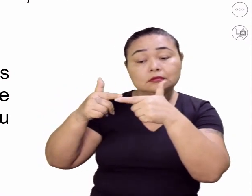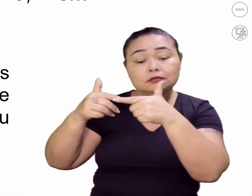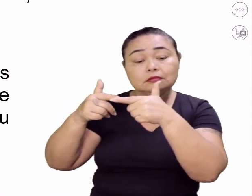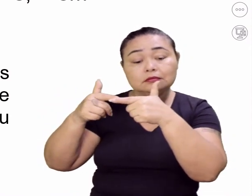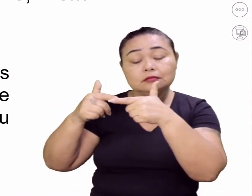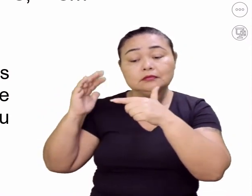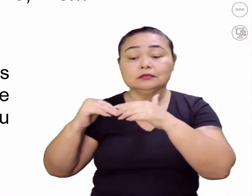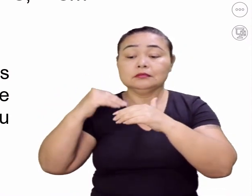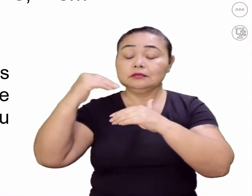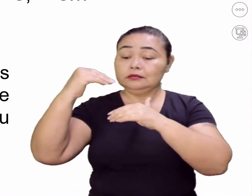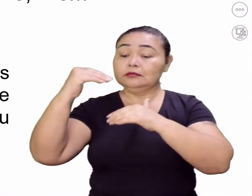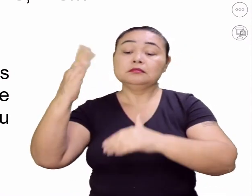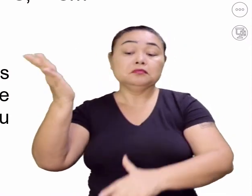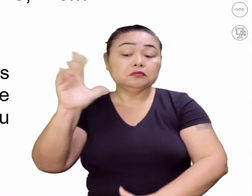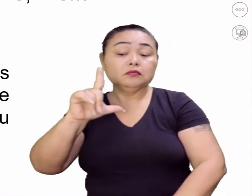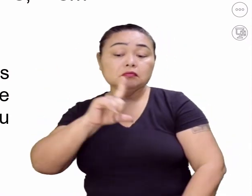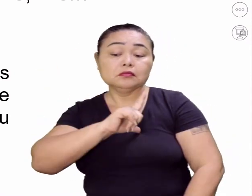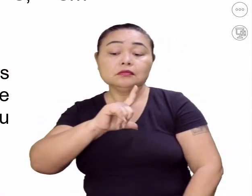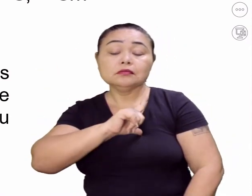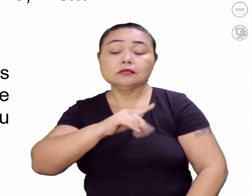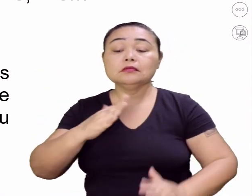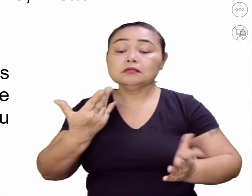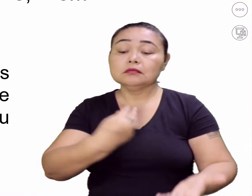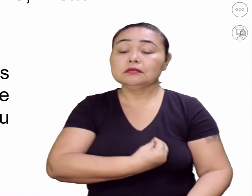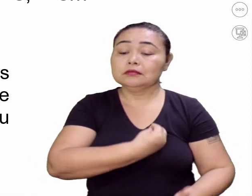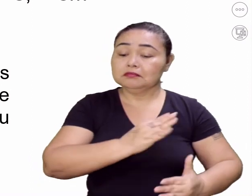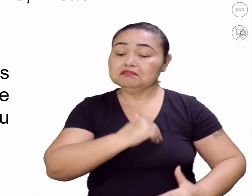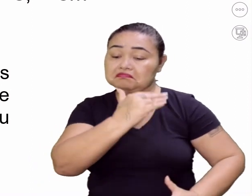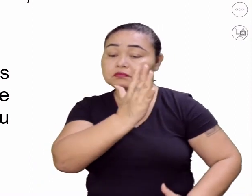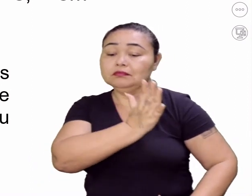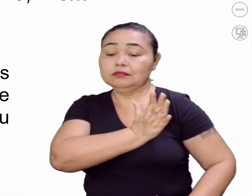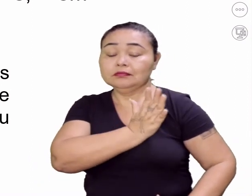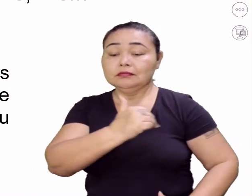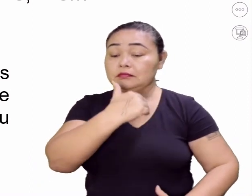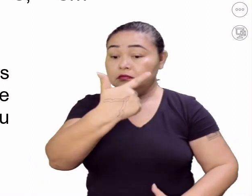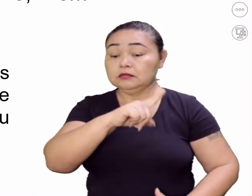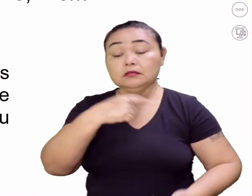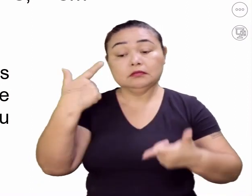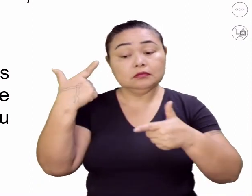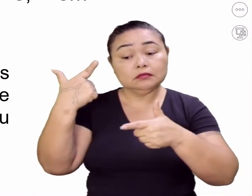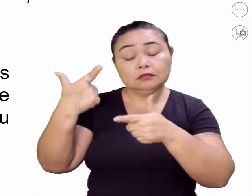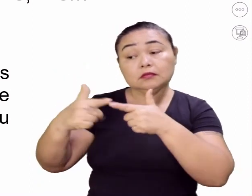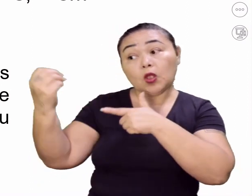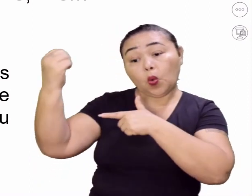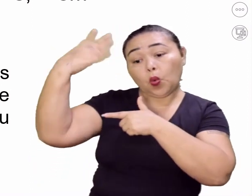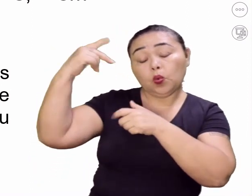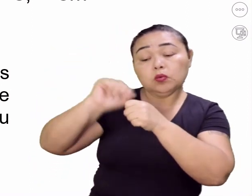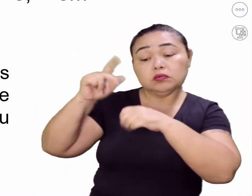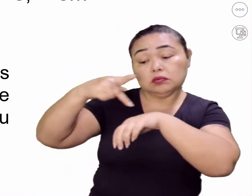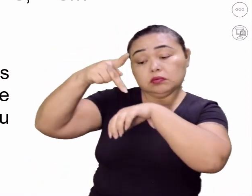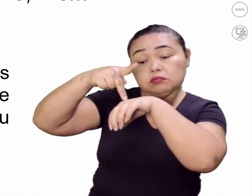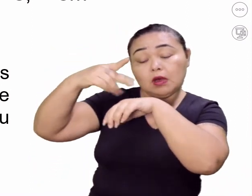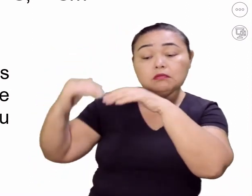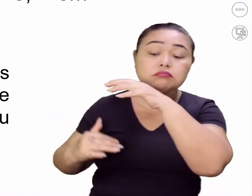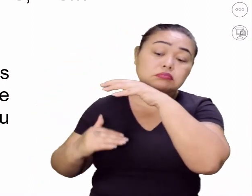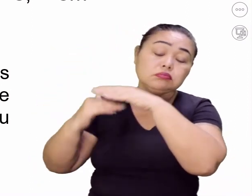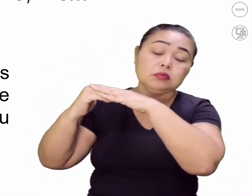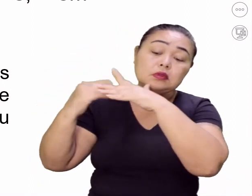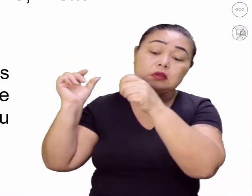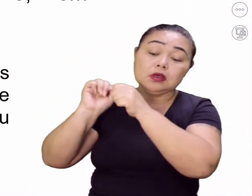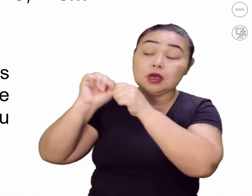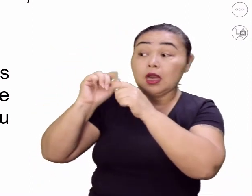elevado padrão de vida. Exatamente, por isso que era para ter colocado aí, culpam os países subdesenvolvidos, Isso. né,